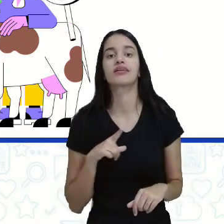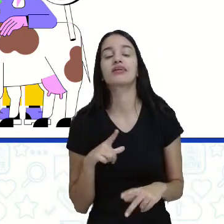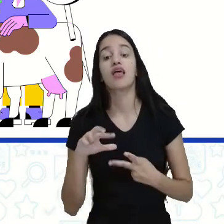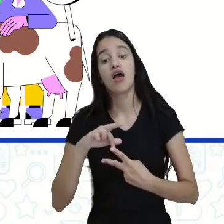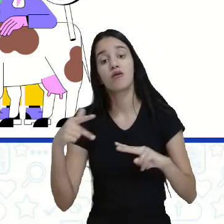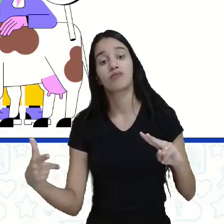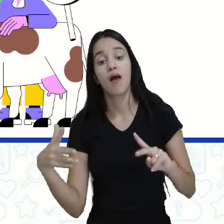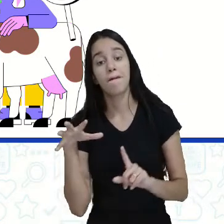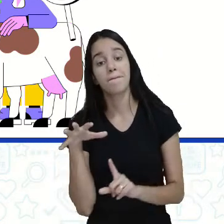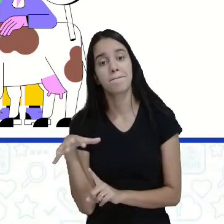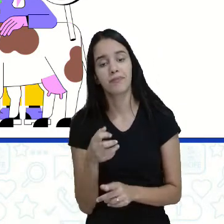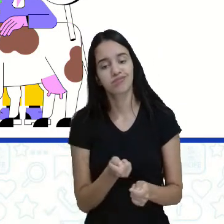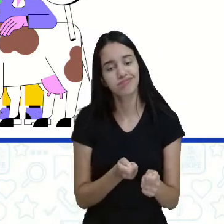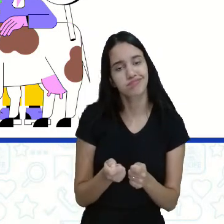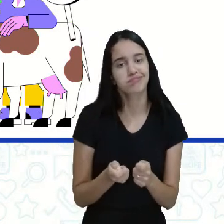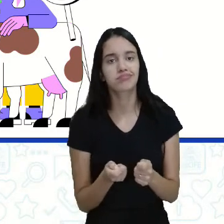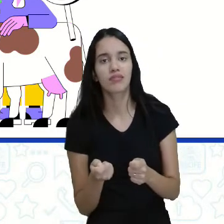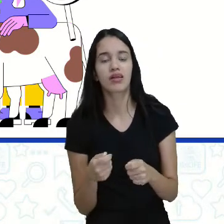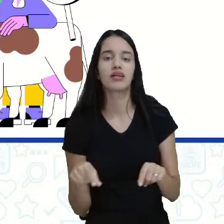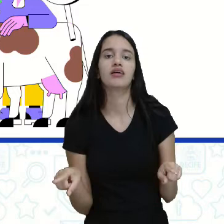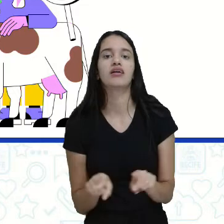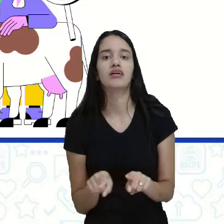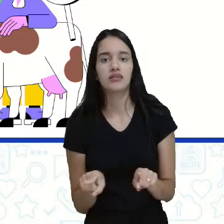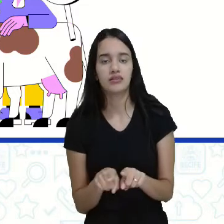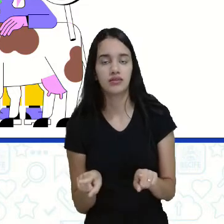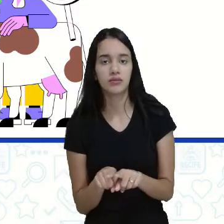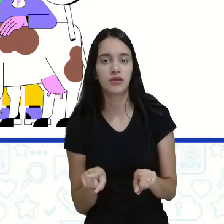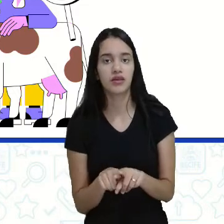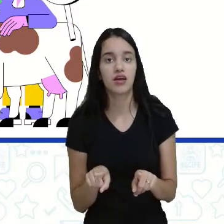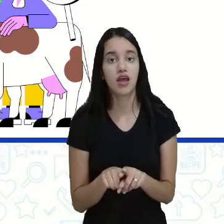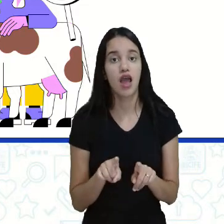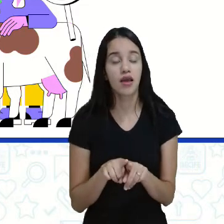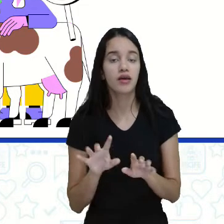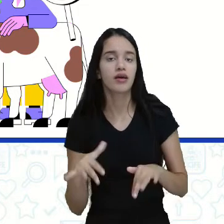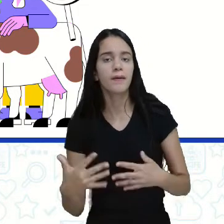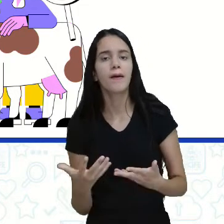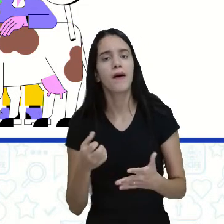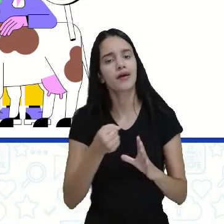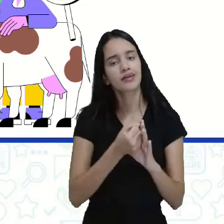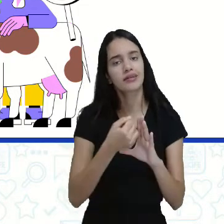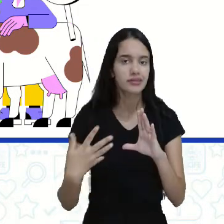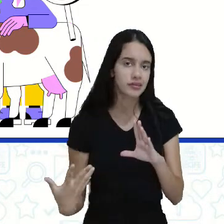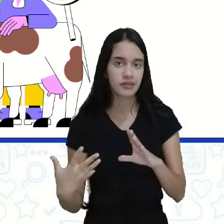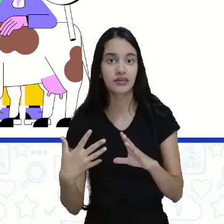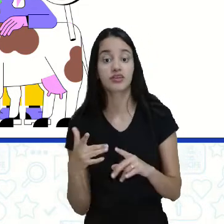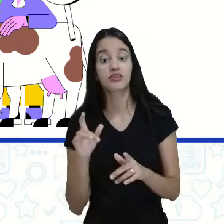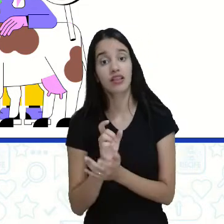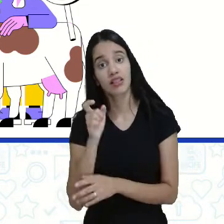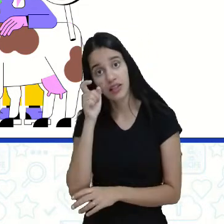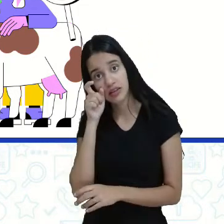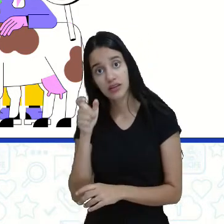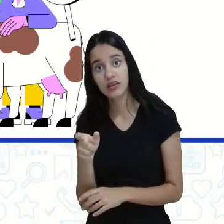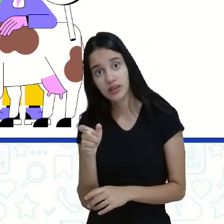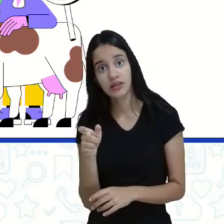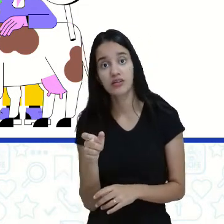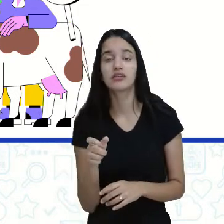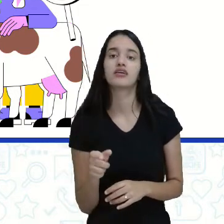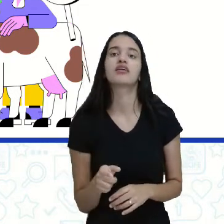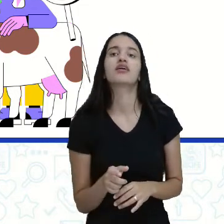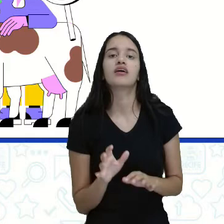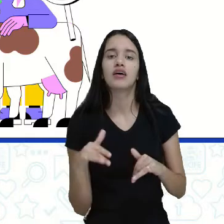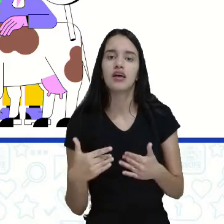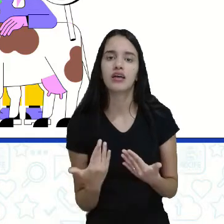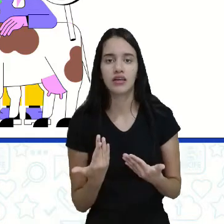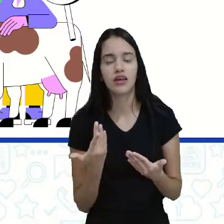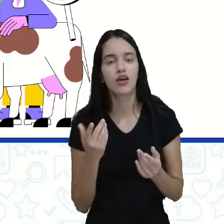genes manipulados para manifestar ou ressaltar características de interesse. É